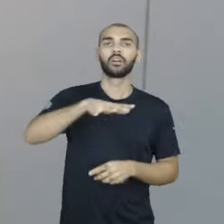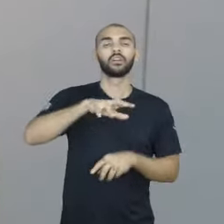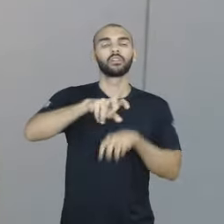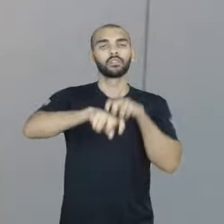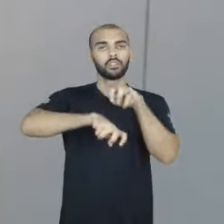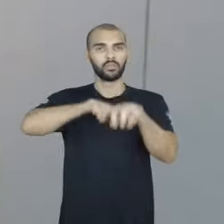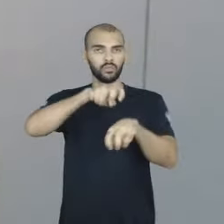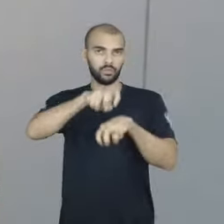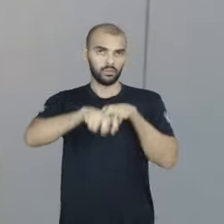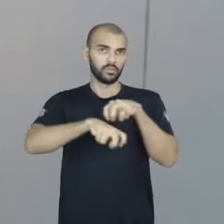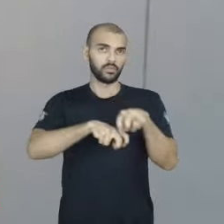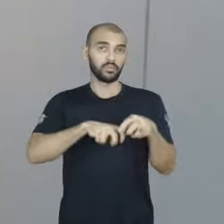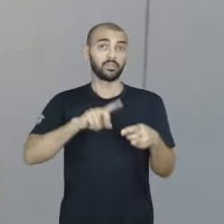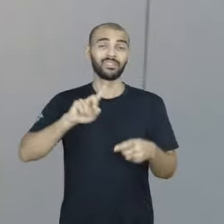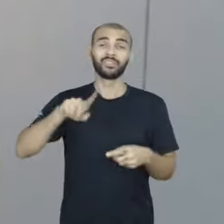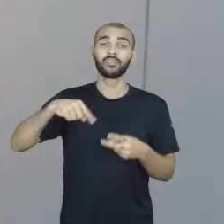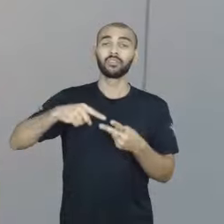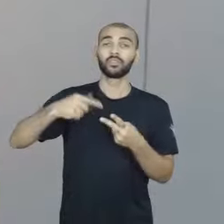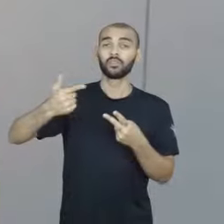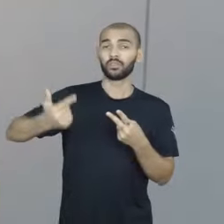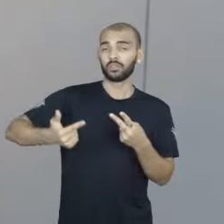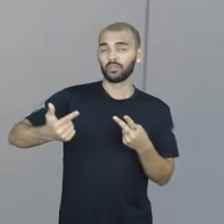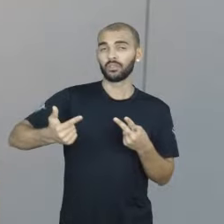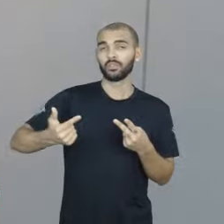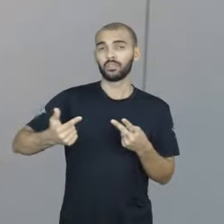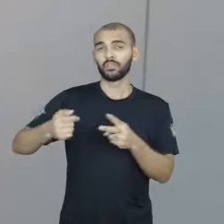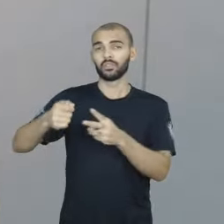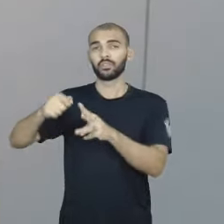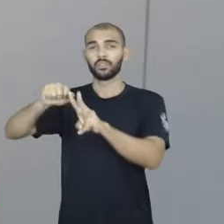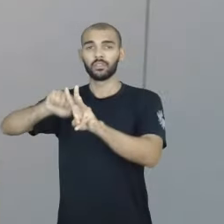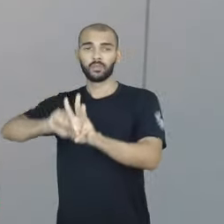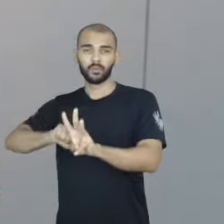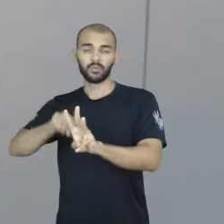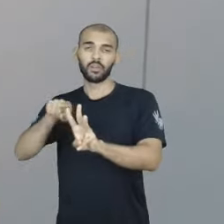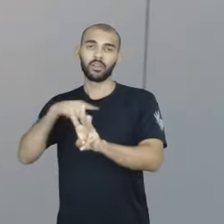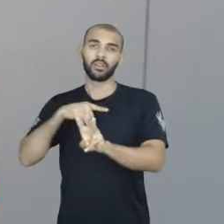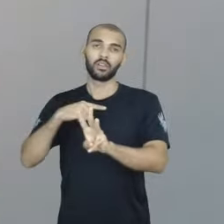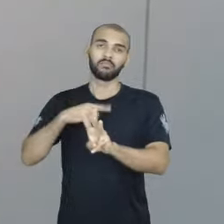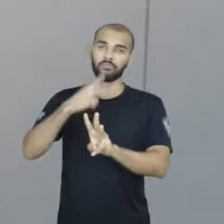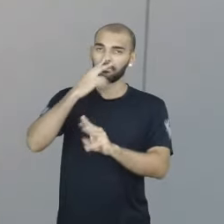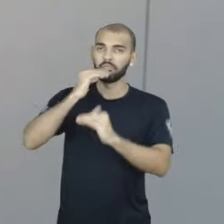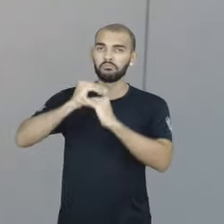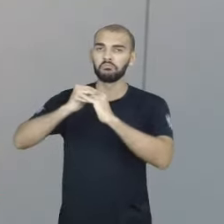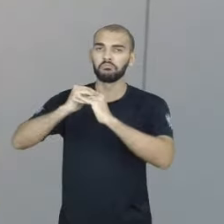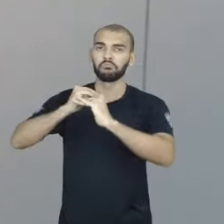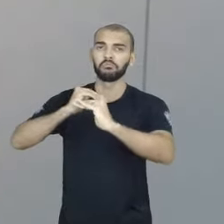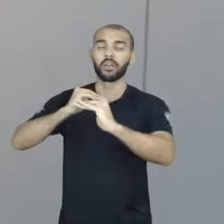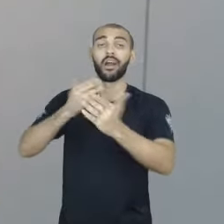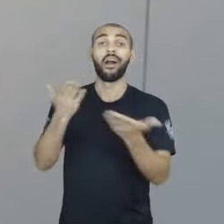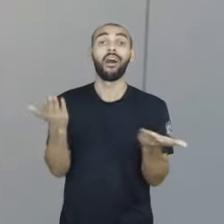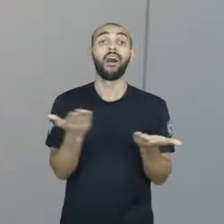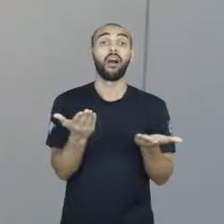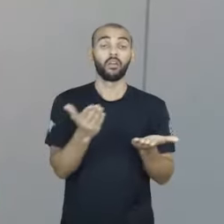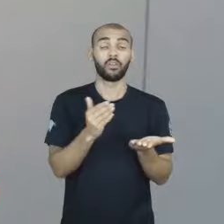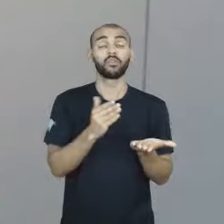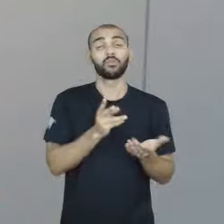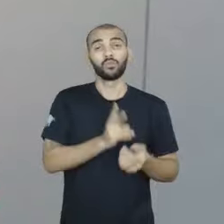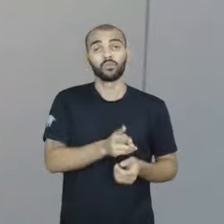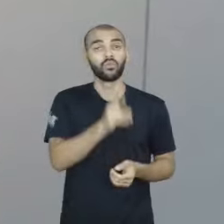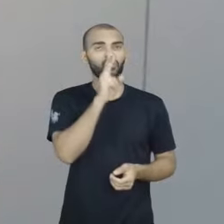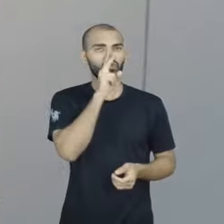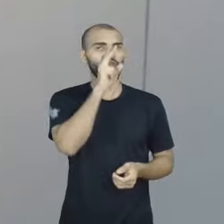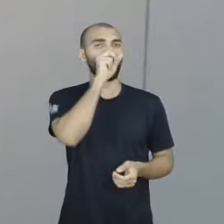últimos trimestres um pouco mais estáveis. Agora a gente começa o ano de novo com um crescimento bastante